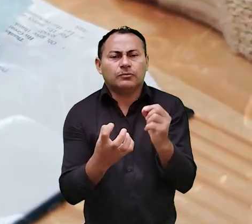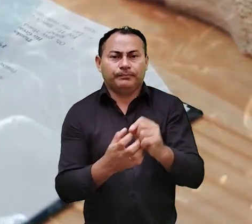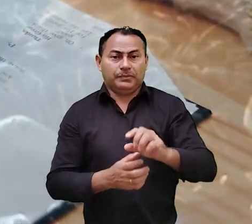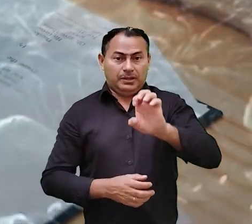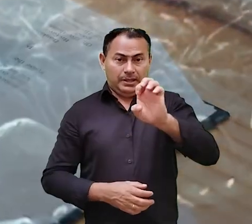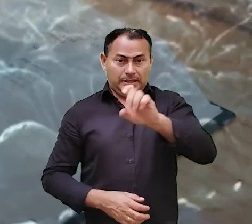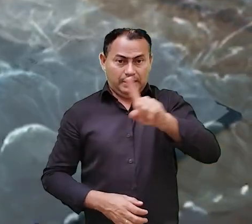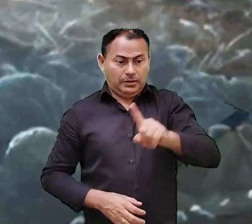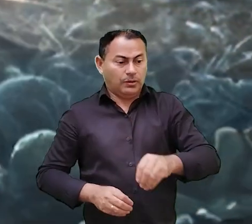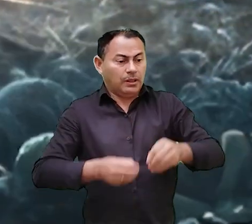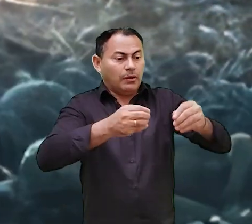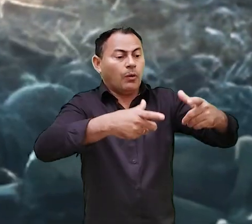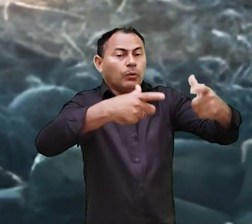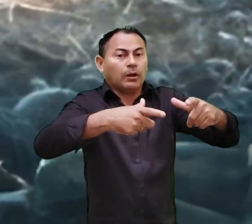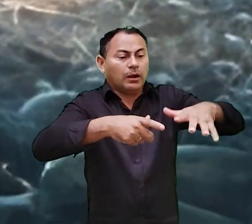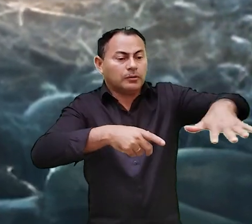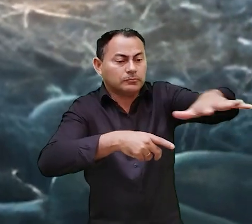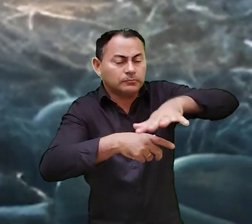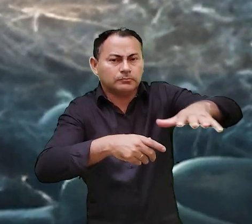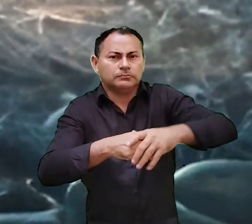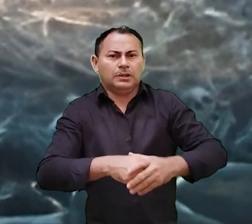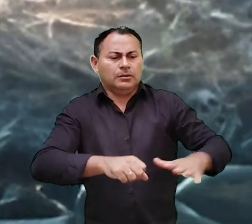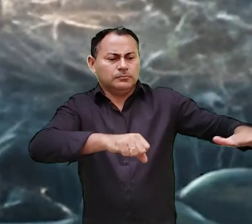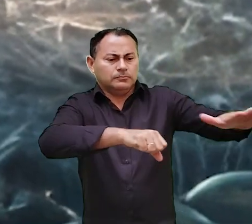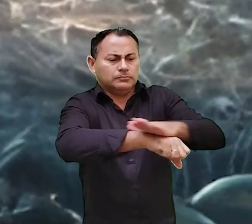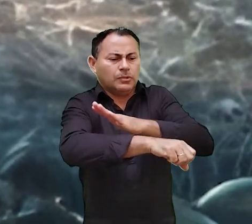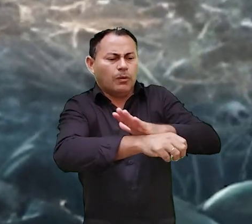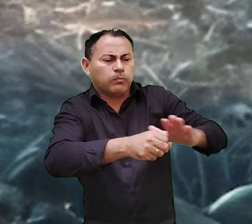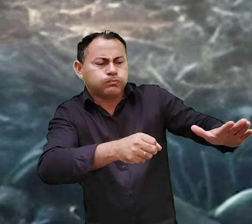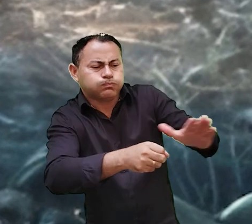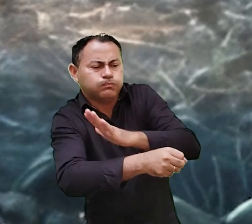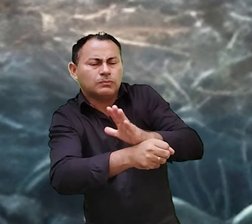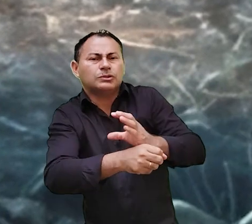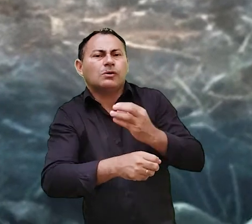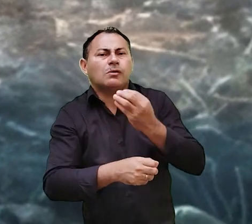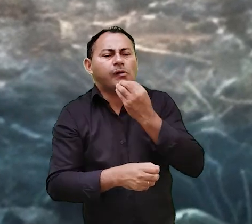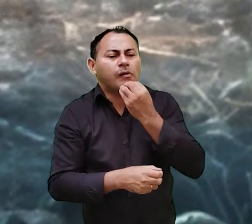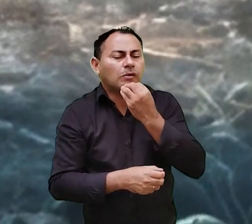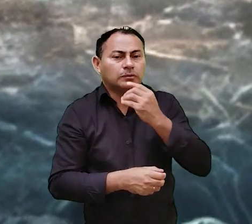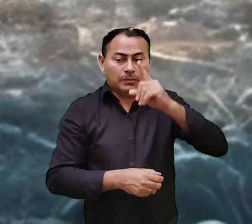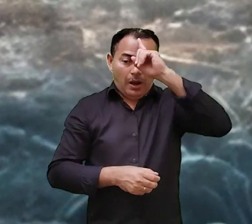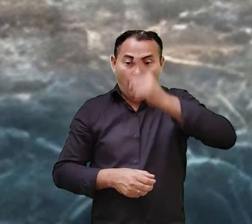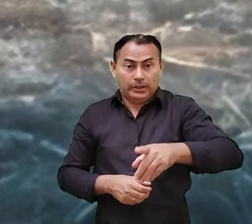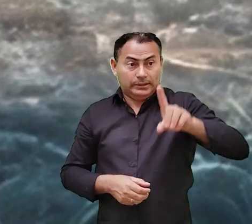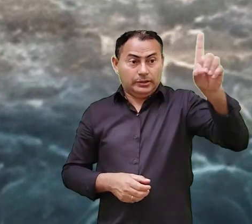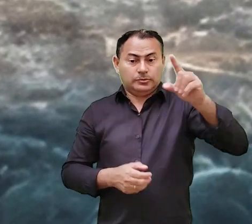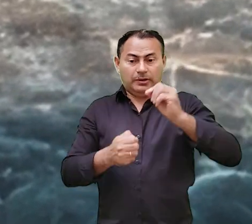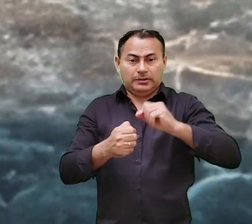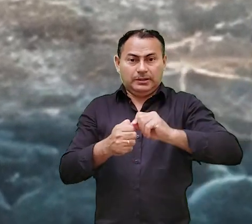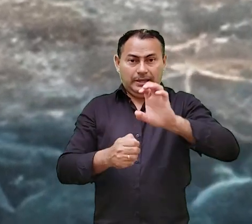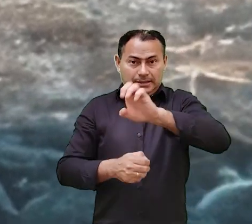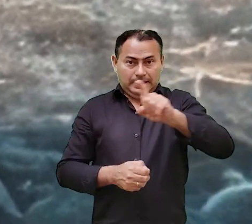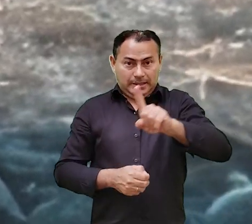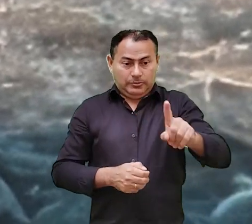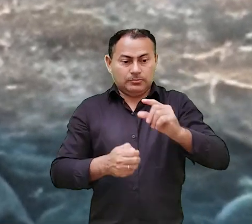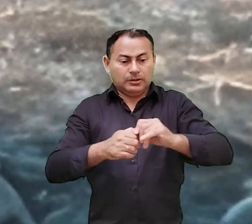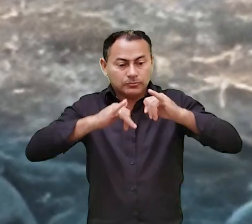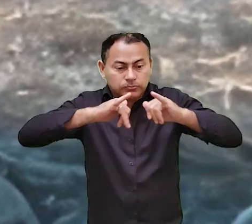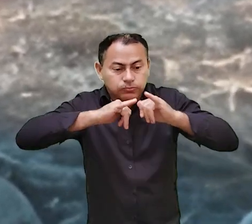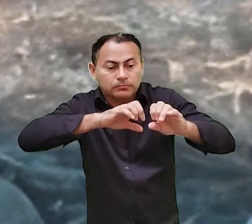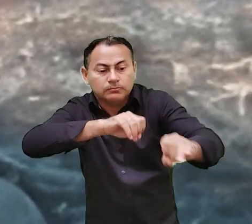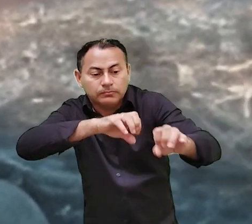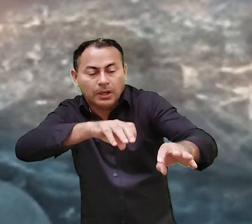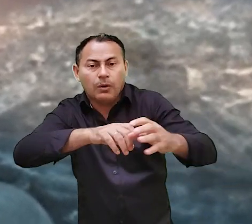secos? Ezequiel foi levado a um vale. O vale estava coberto de ossos. A ordem de Deus para Ezequiel